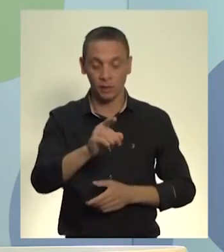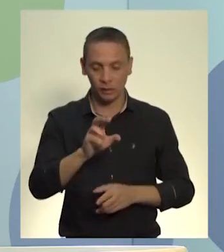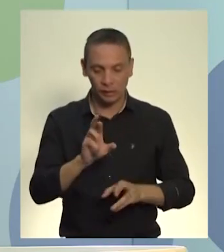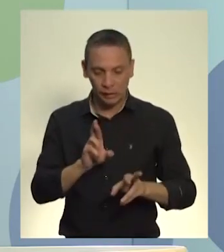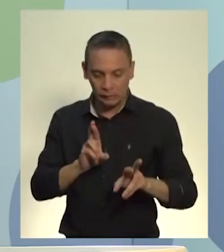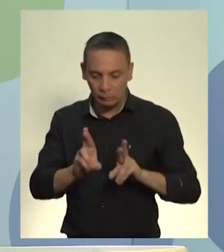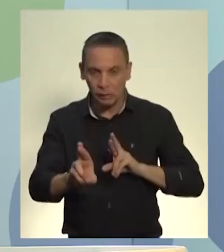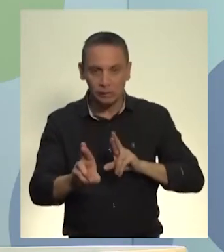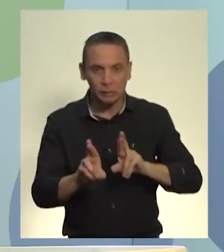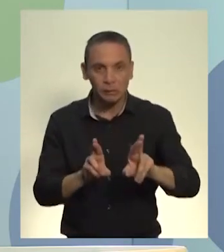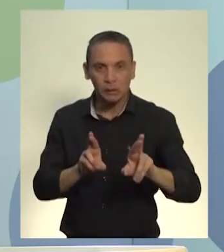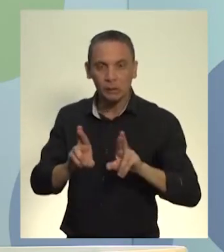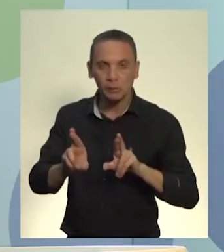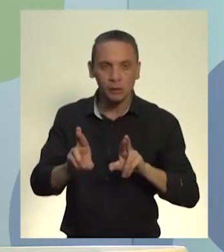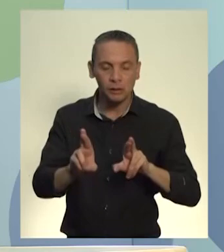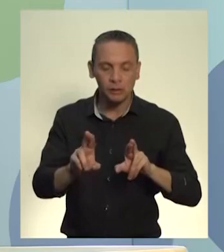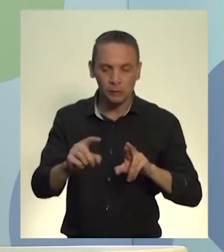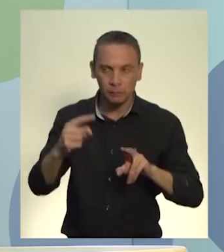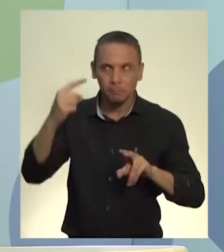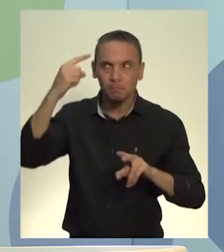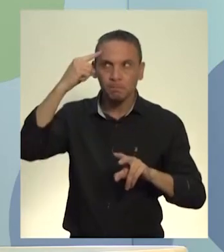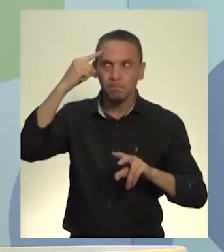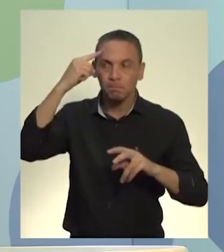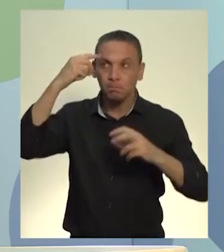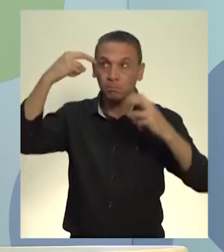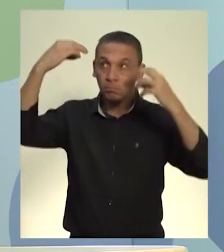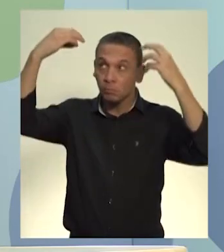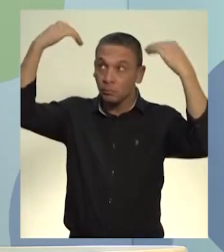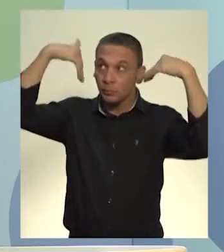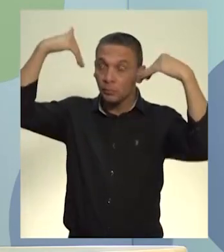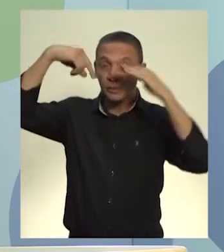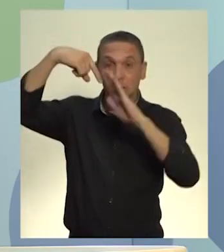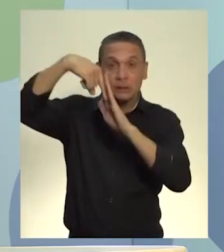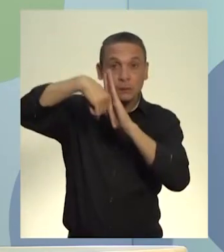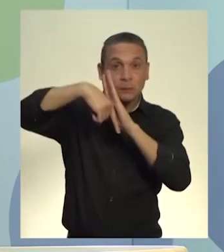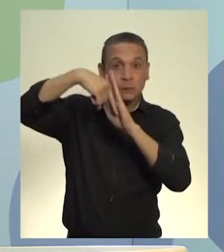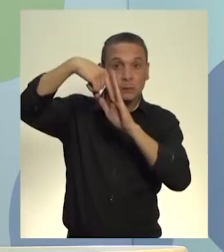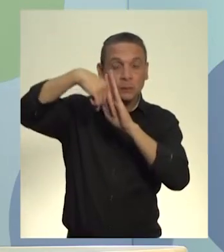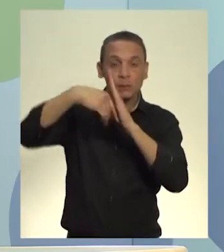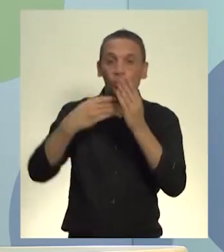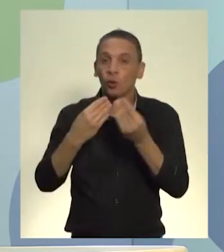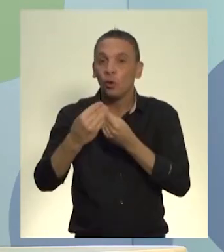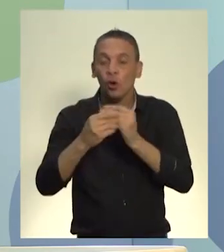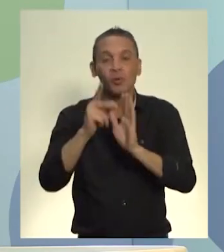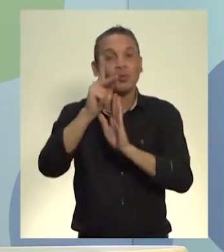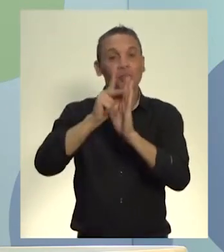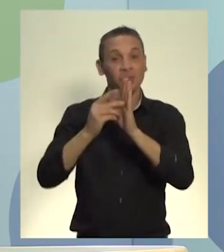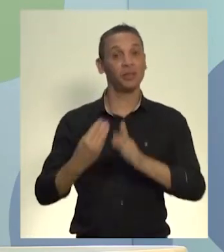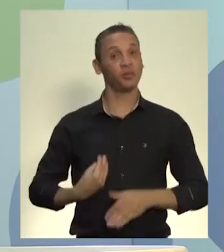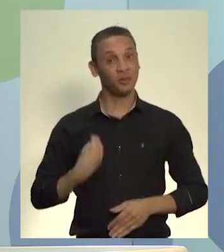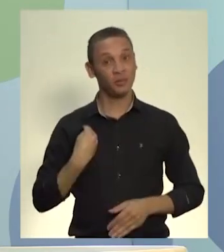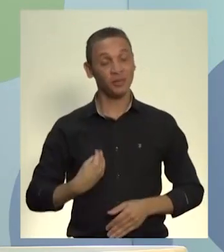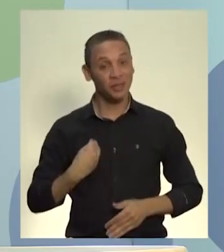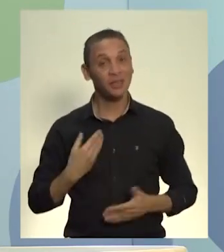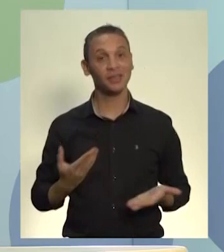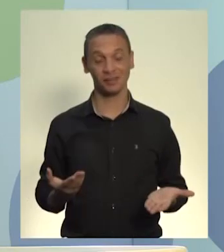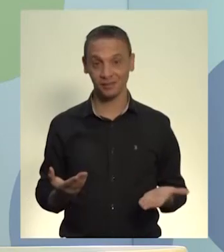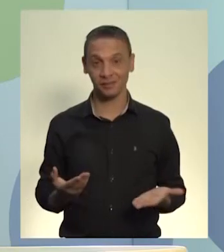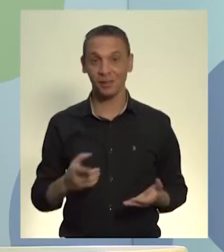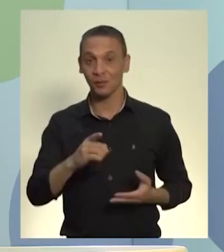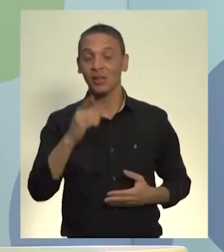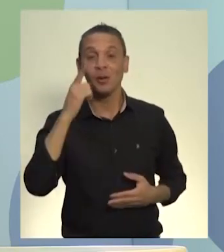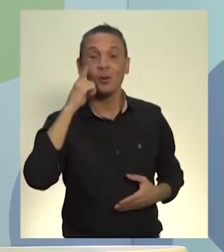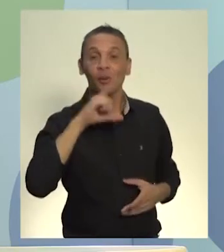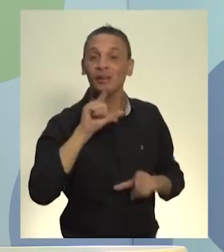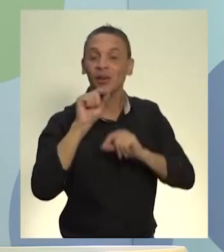vocês conseguem ter uma noção de como que está esse caminho para a construção do projeto de vida. E vocês conseguem,